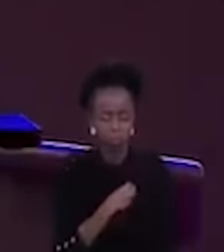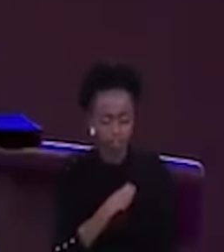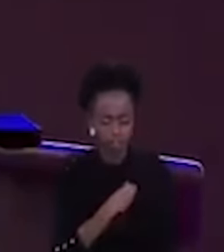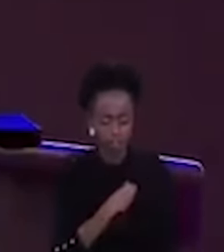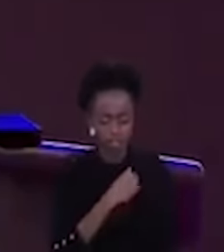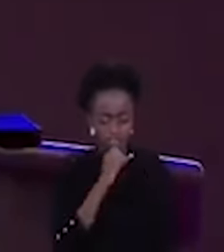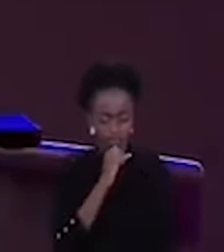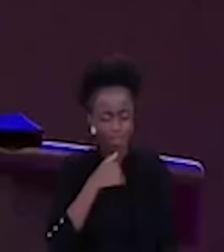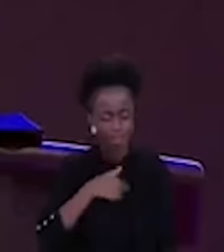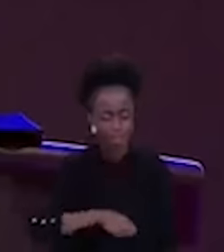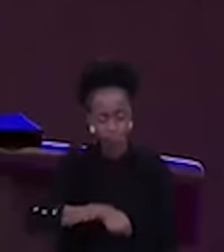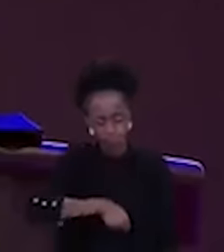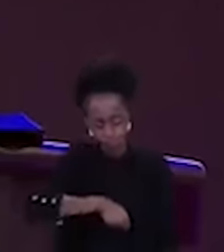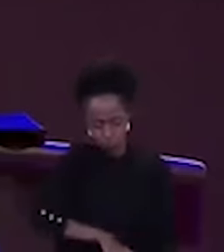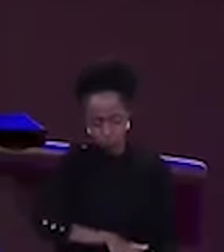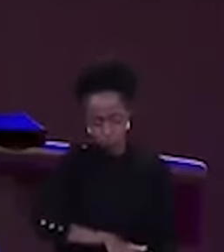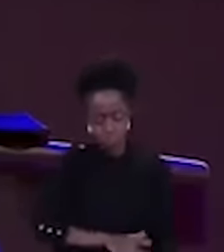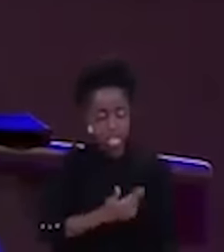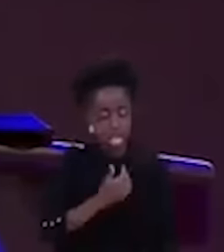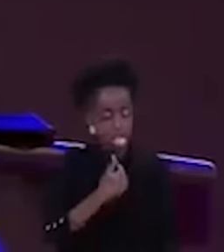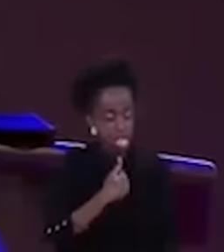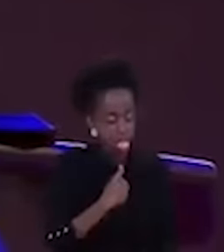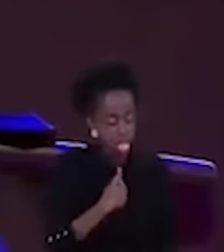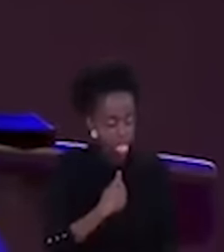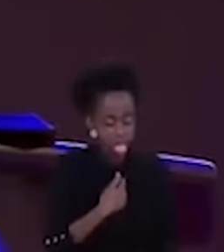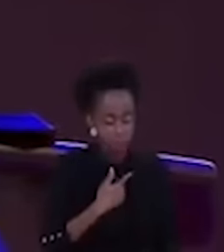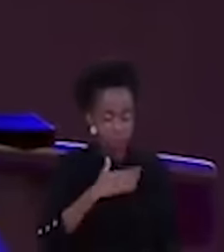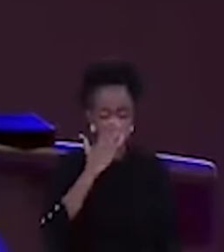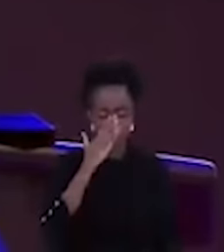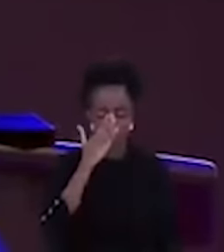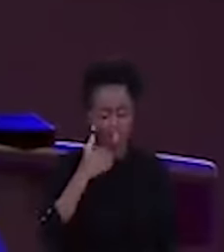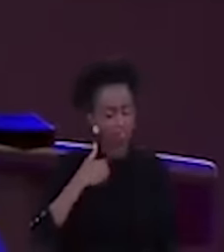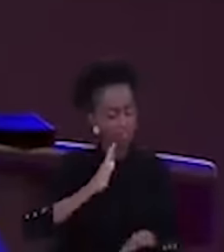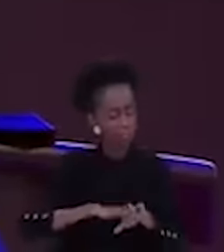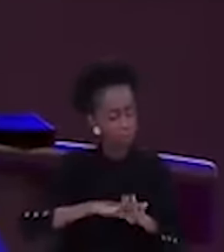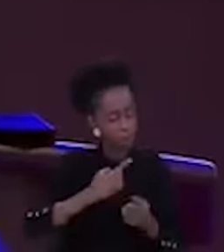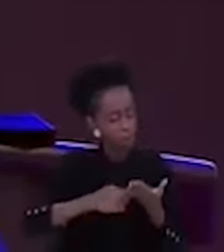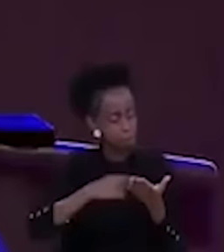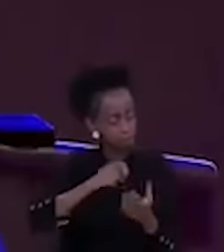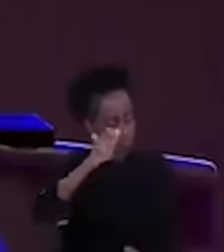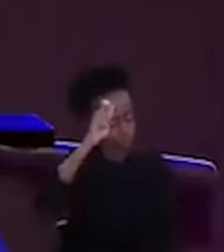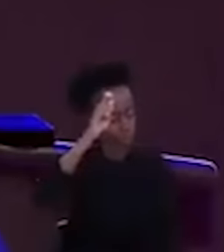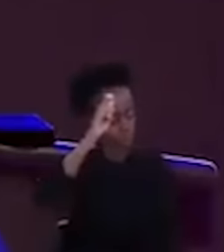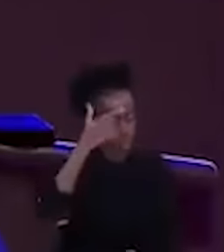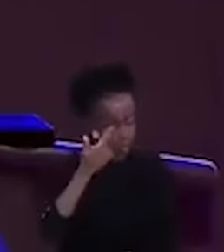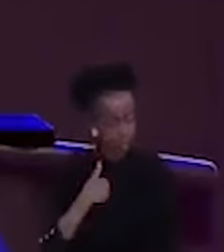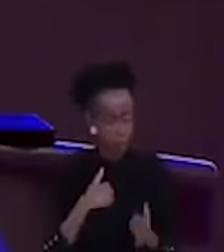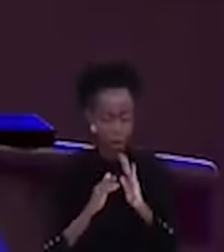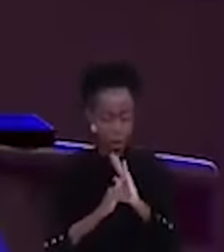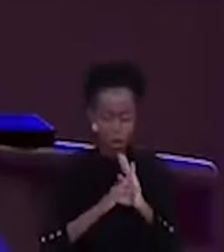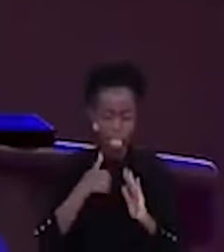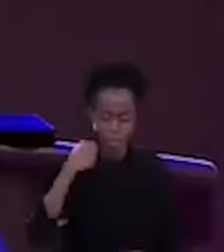eu abortei, eu me prostituí, eu fiz um pacto com Satanás, eu roubei, eu